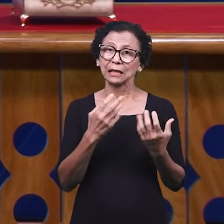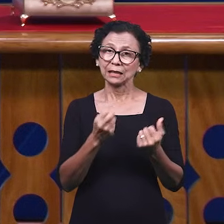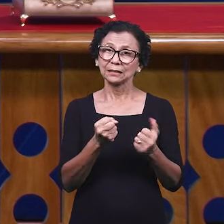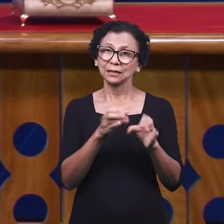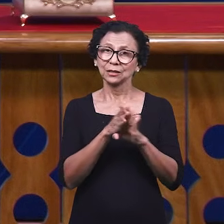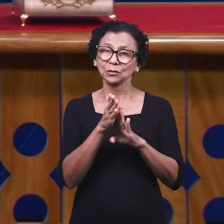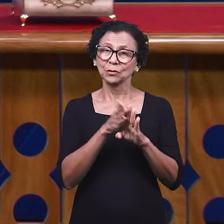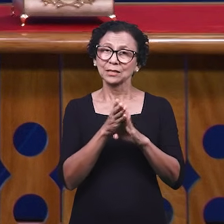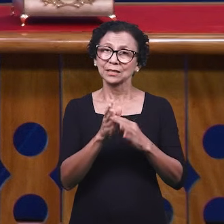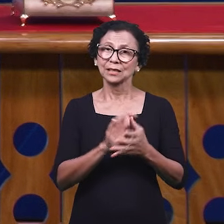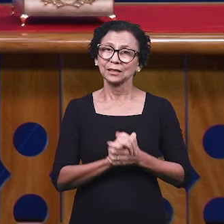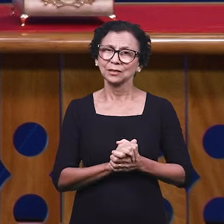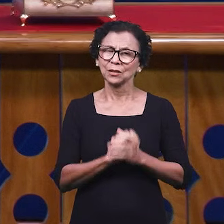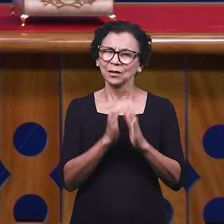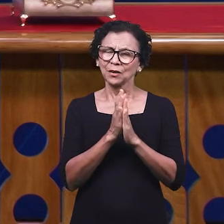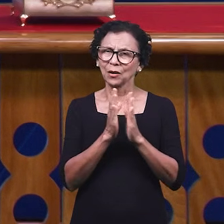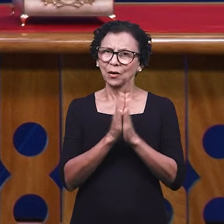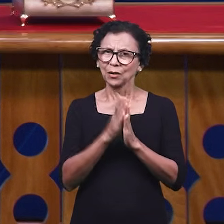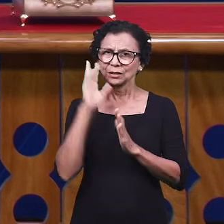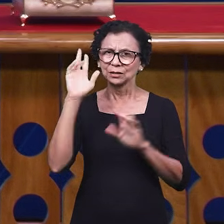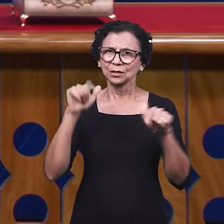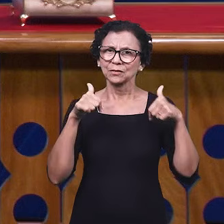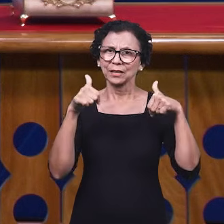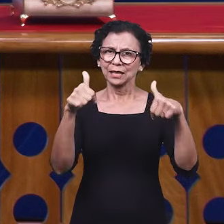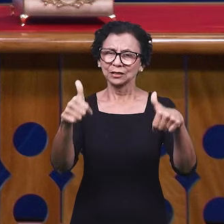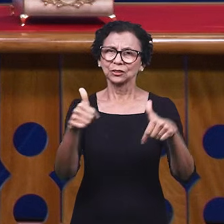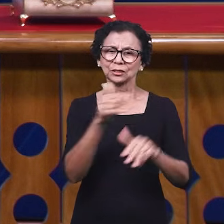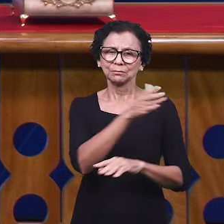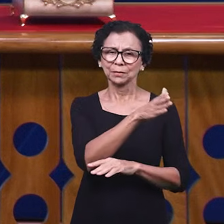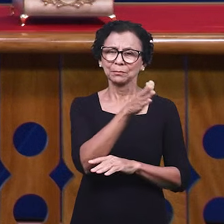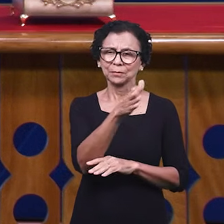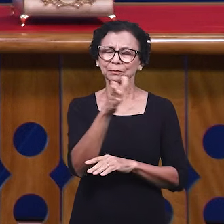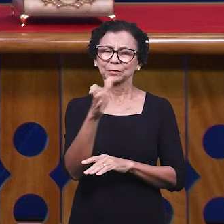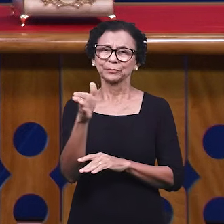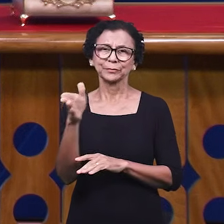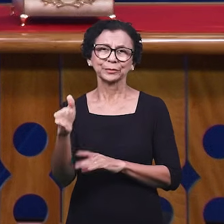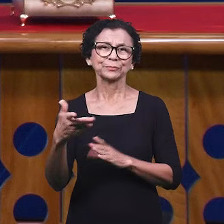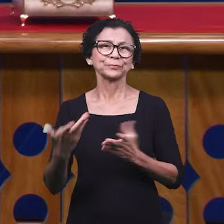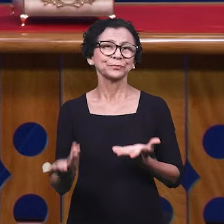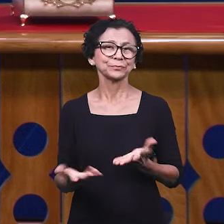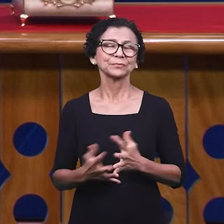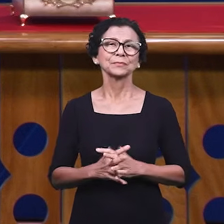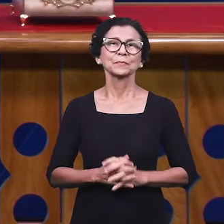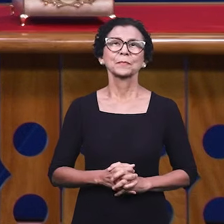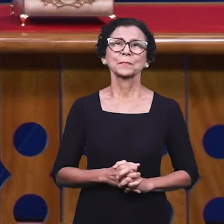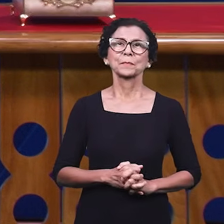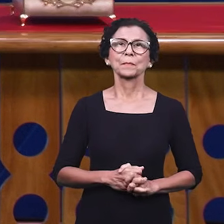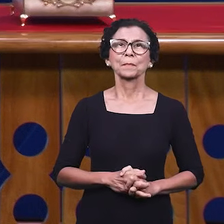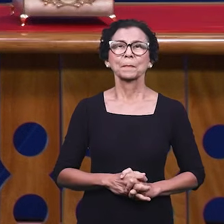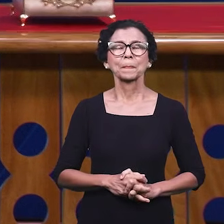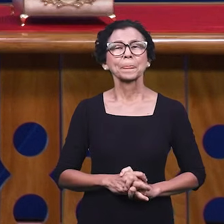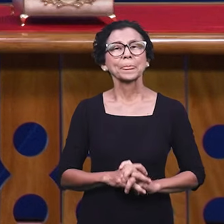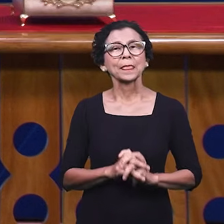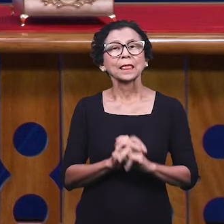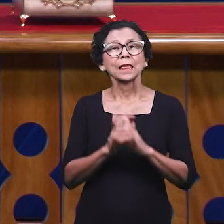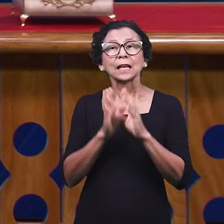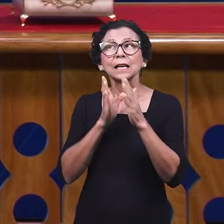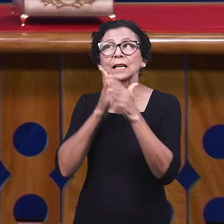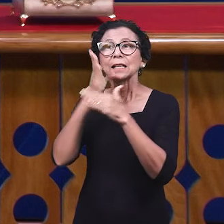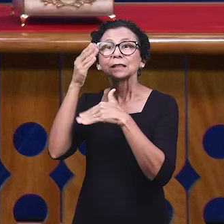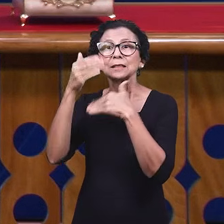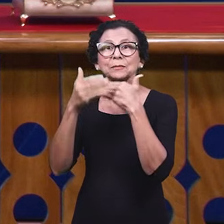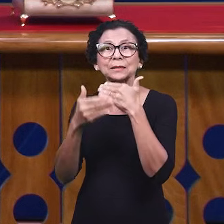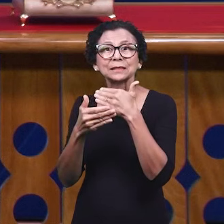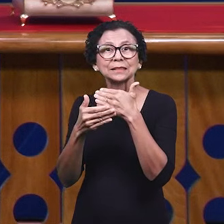família, para o seu filho, para o seu marido, para o seu primo, para os seus pais, porque Deus é fiel, é um Deus de salvação. Mas olha, o conselho é esse, entra